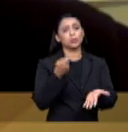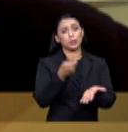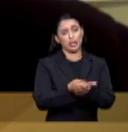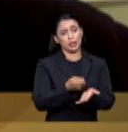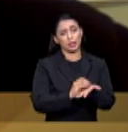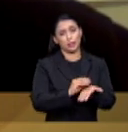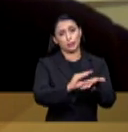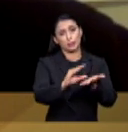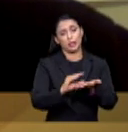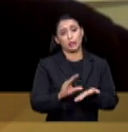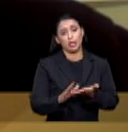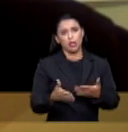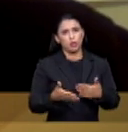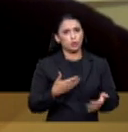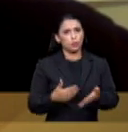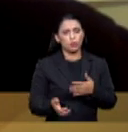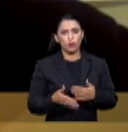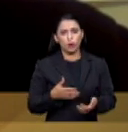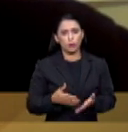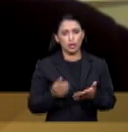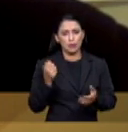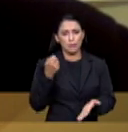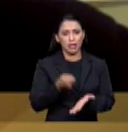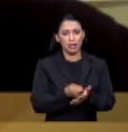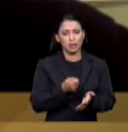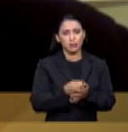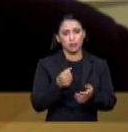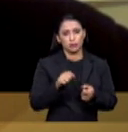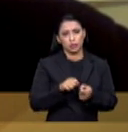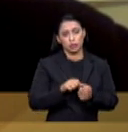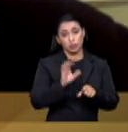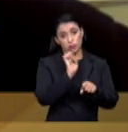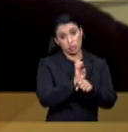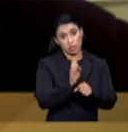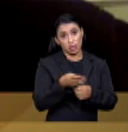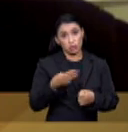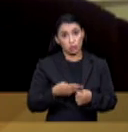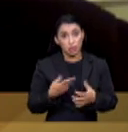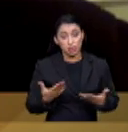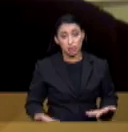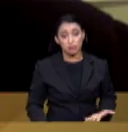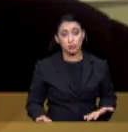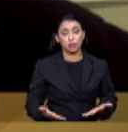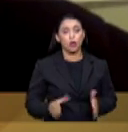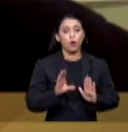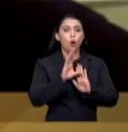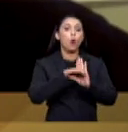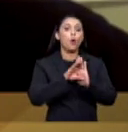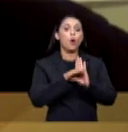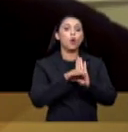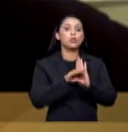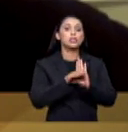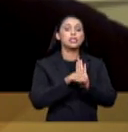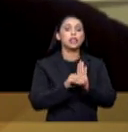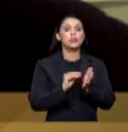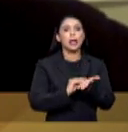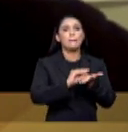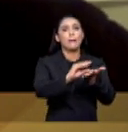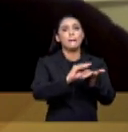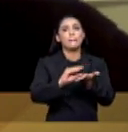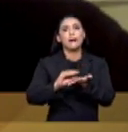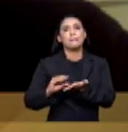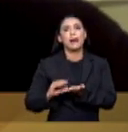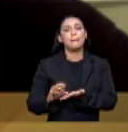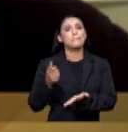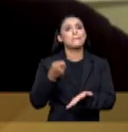não de quaisquer pagamentos efetuados pelos estados e municípios. A explicitação do conceito de rendimentos pagos a